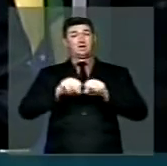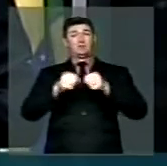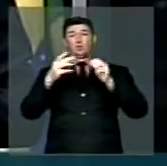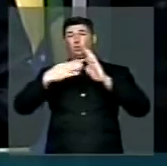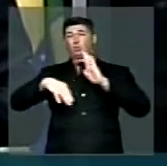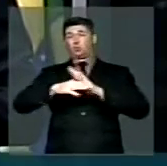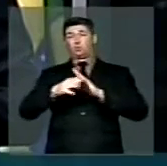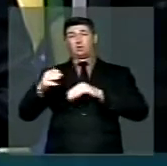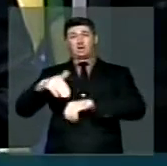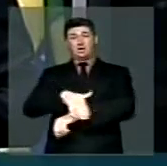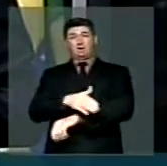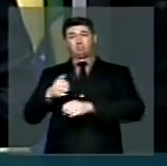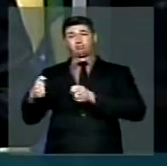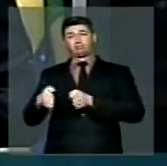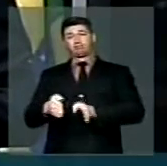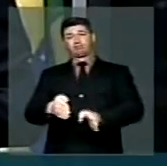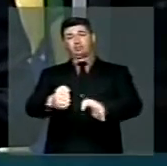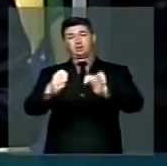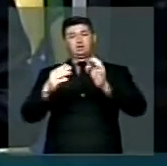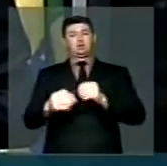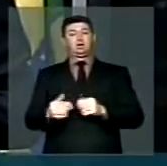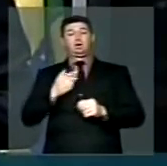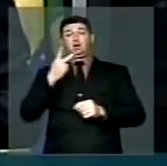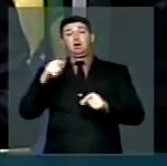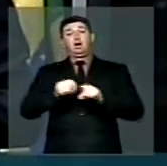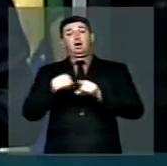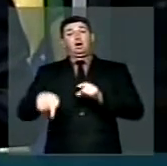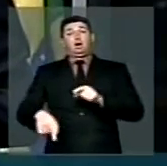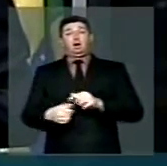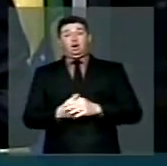comprometida. Eu destaco aqui